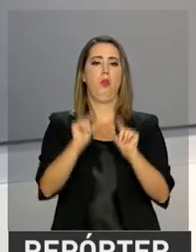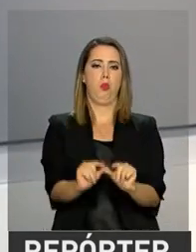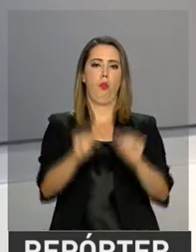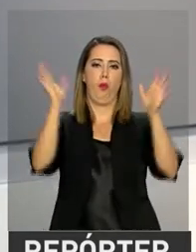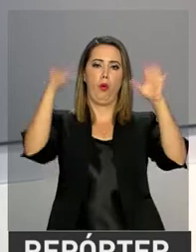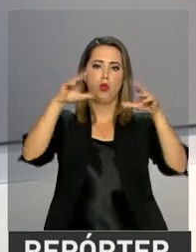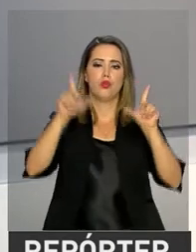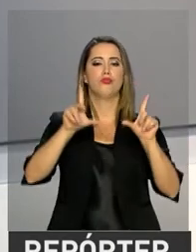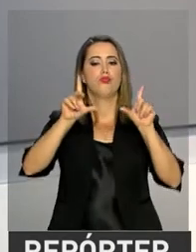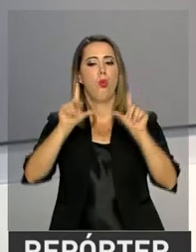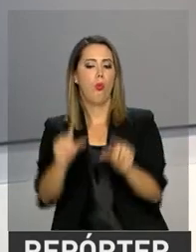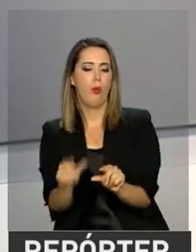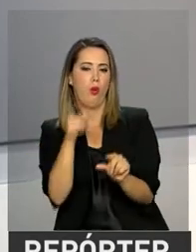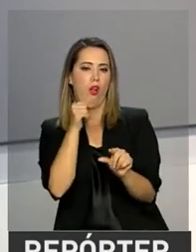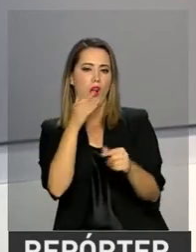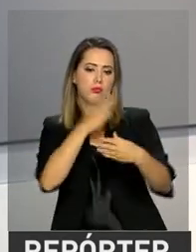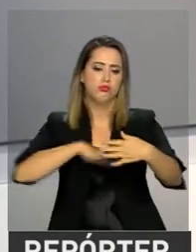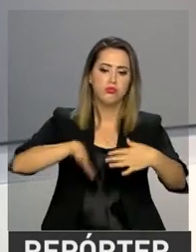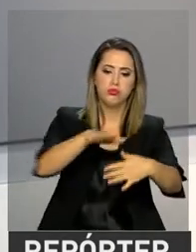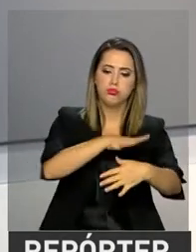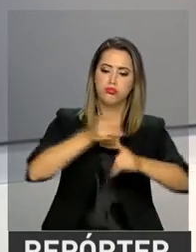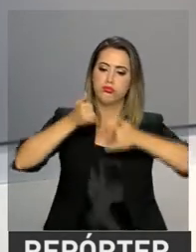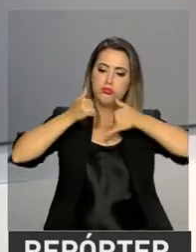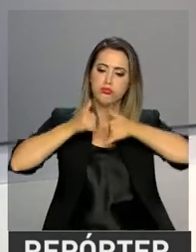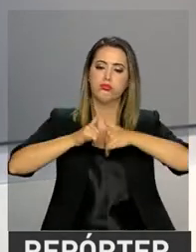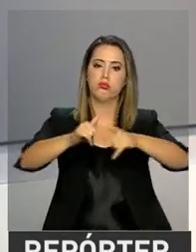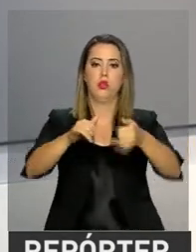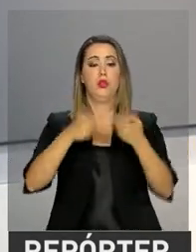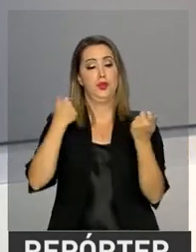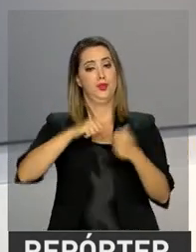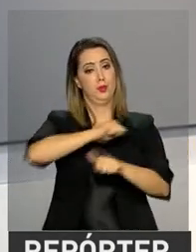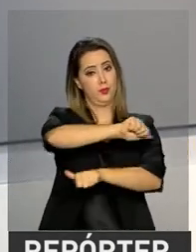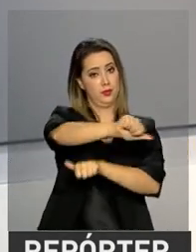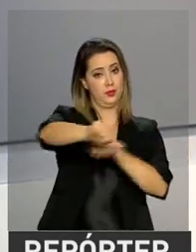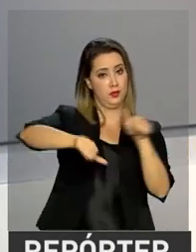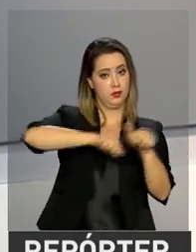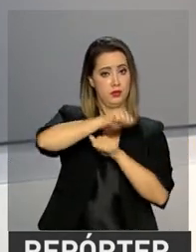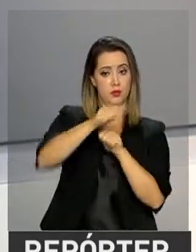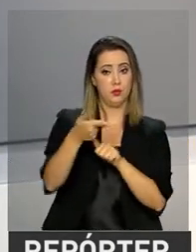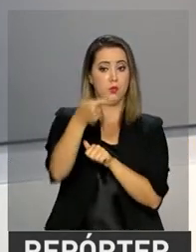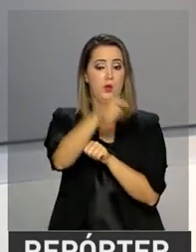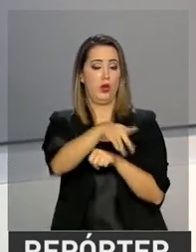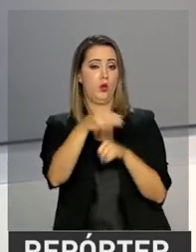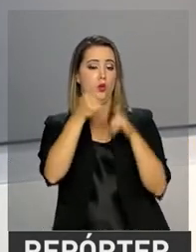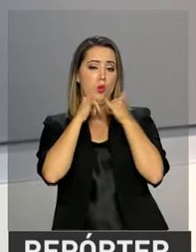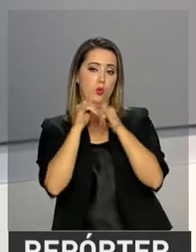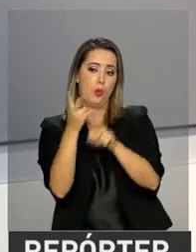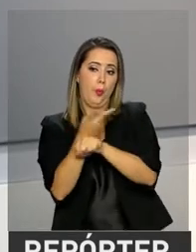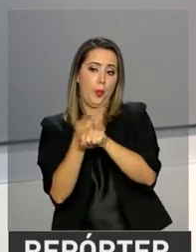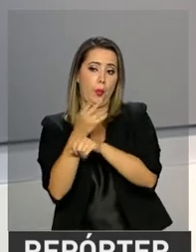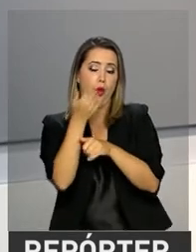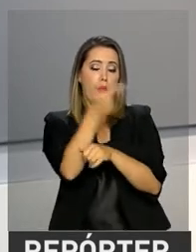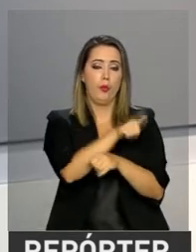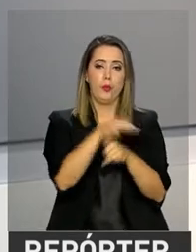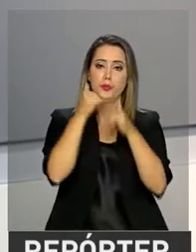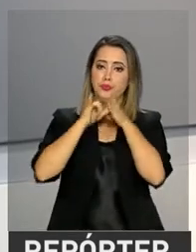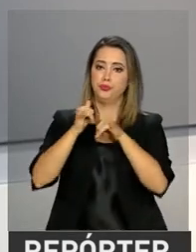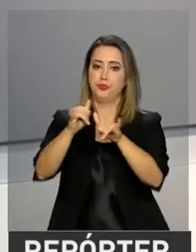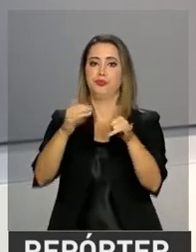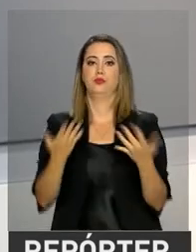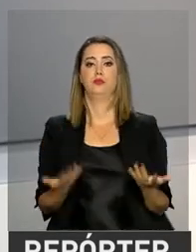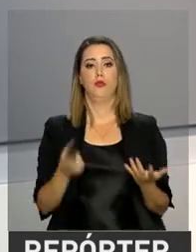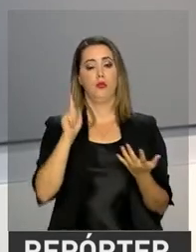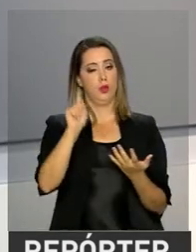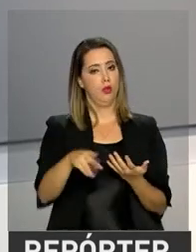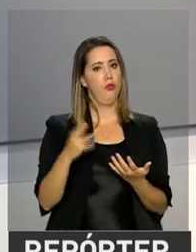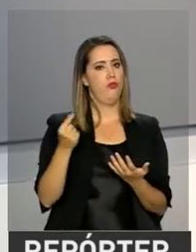também o nível nos reservatórios responsáveis pelo fornecimento de energia. Com isso, o governo precisa acionar outras formas de